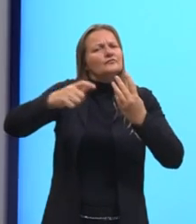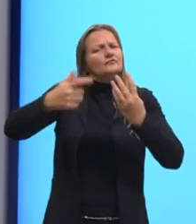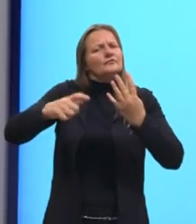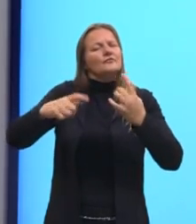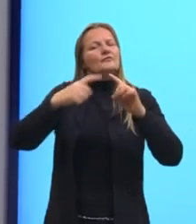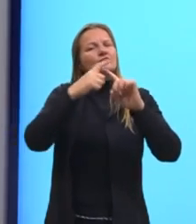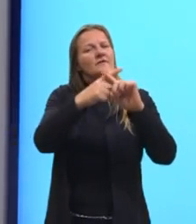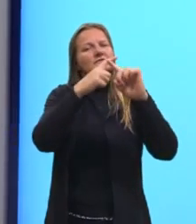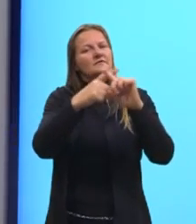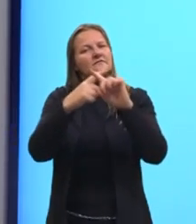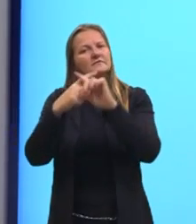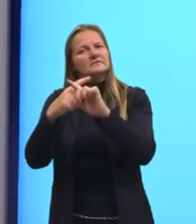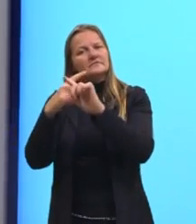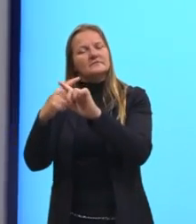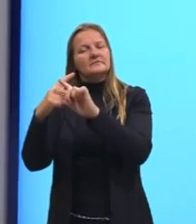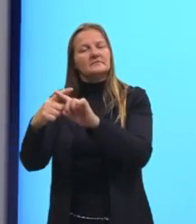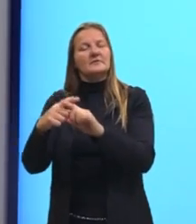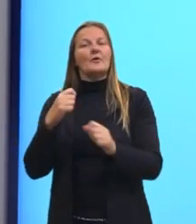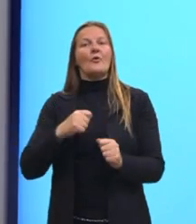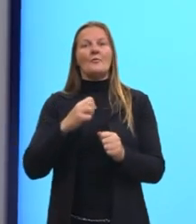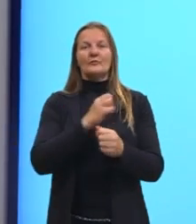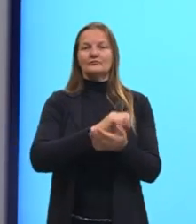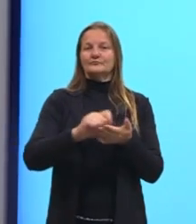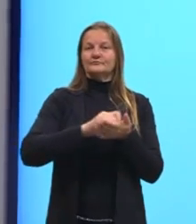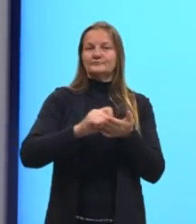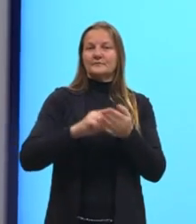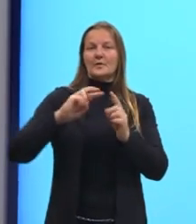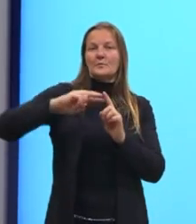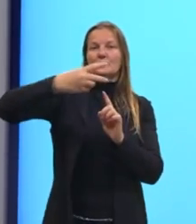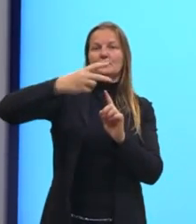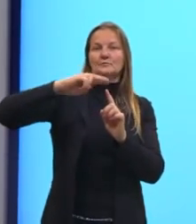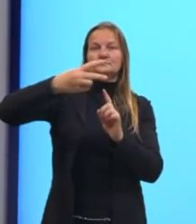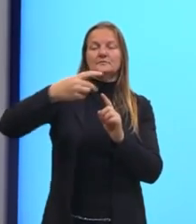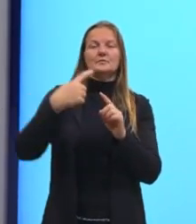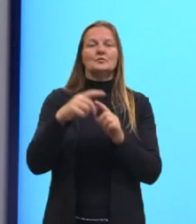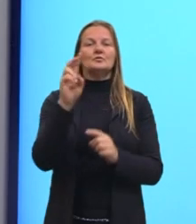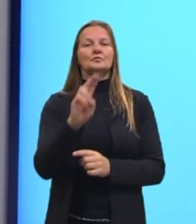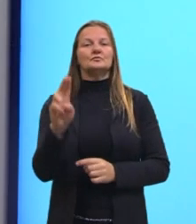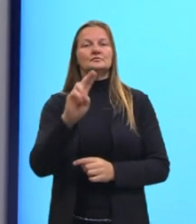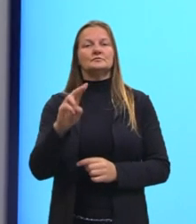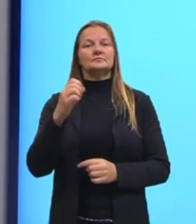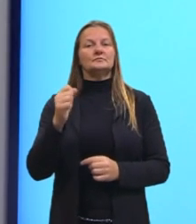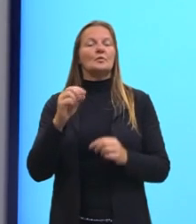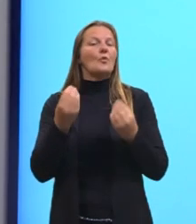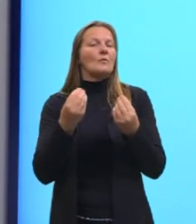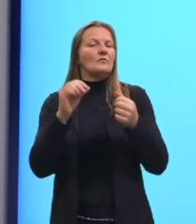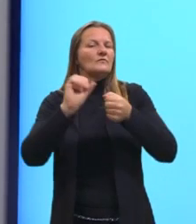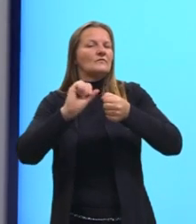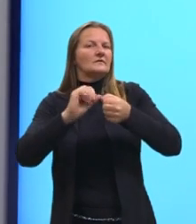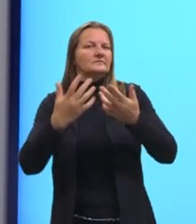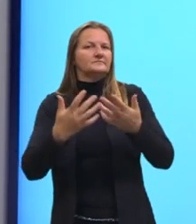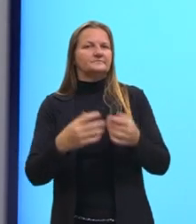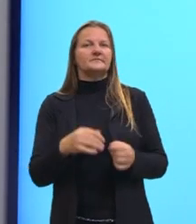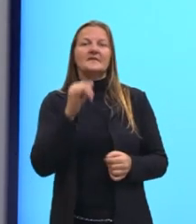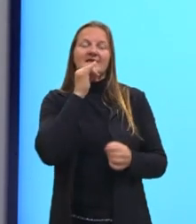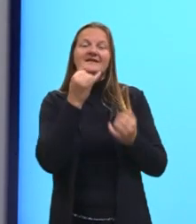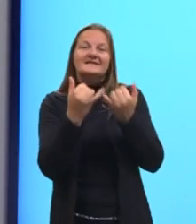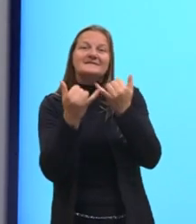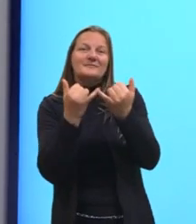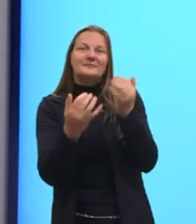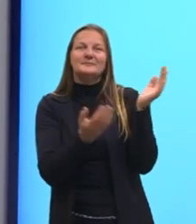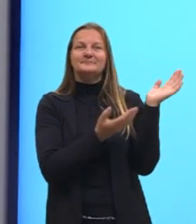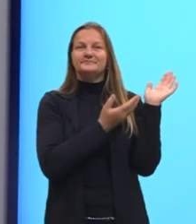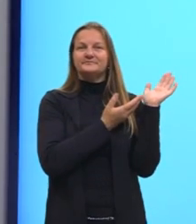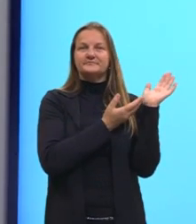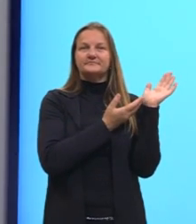vezes para escrever um número na forma de potência utilizamos a seguinte notação a que eu trouxe para